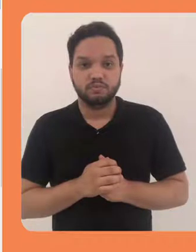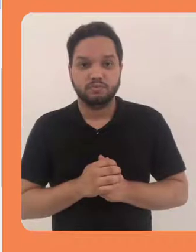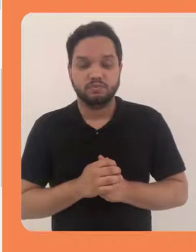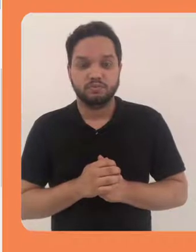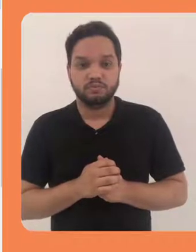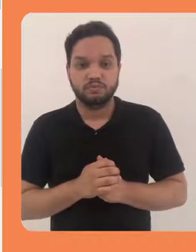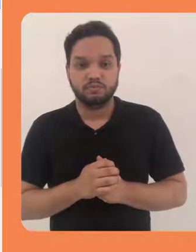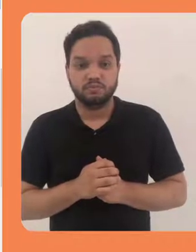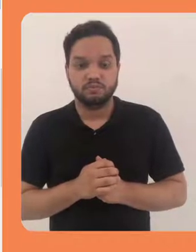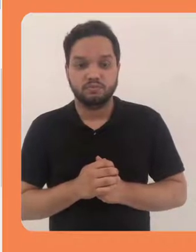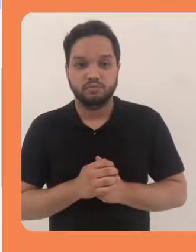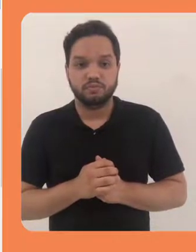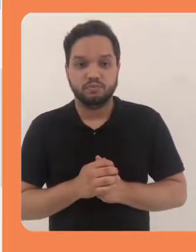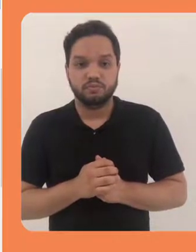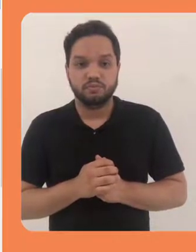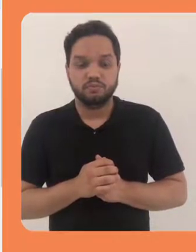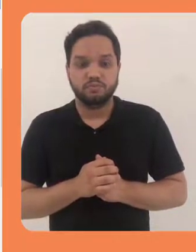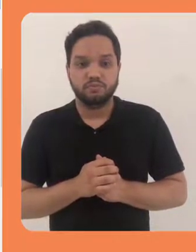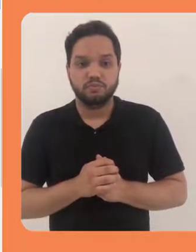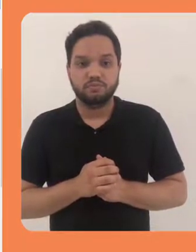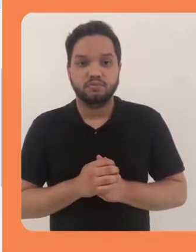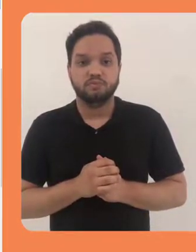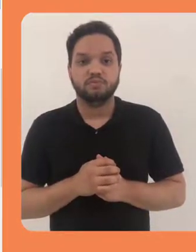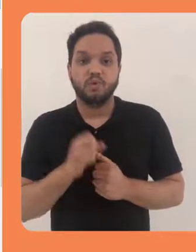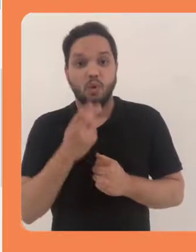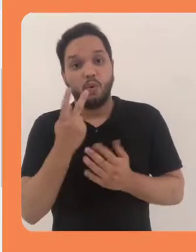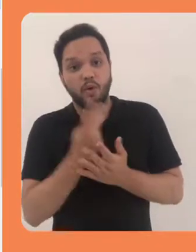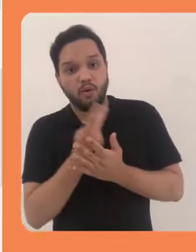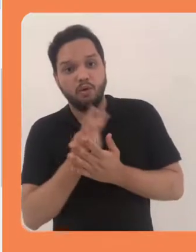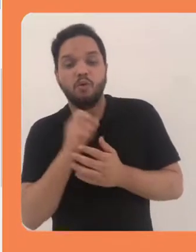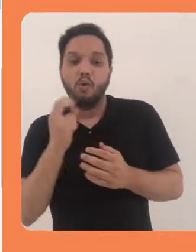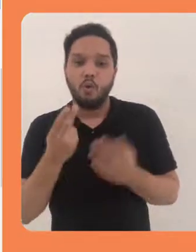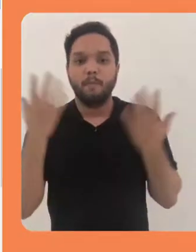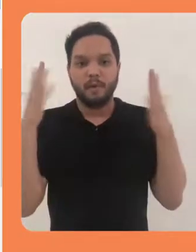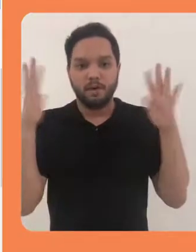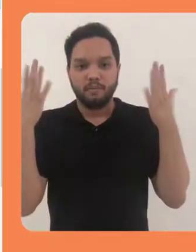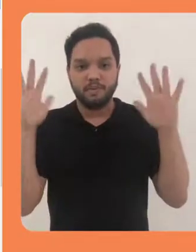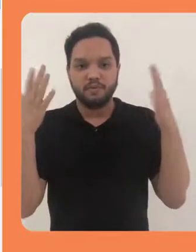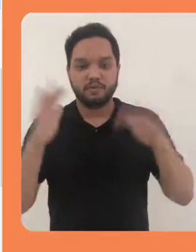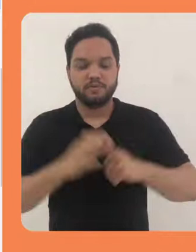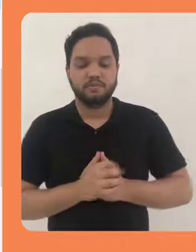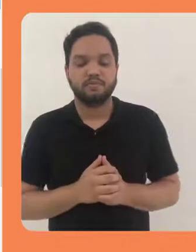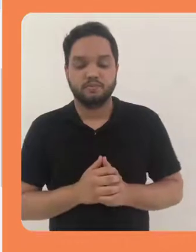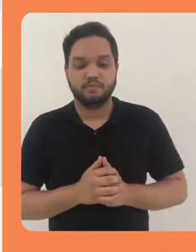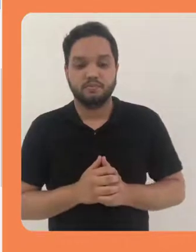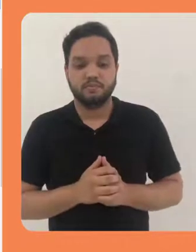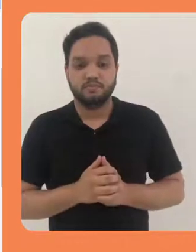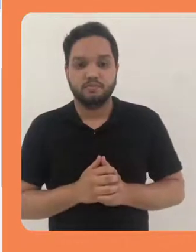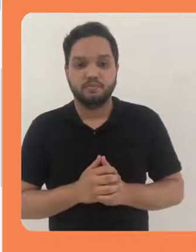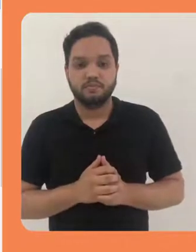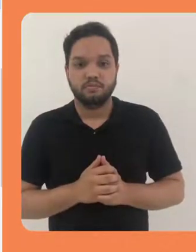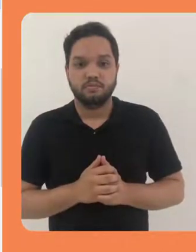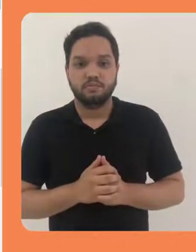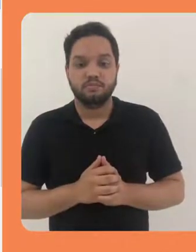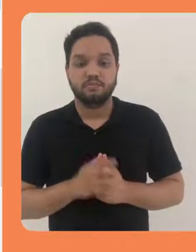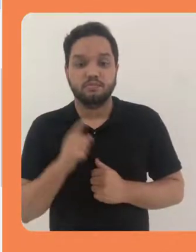50 49 eu fiz que errou e